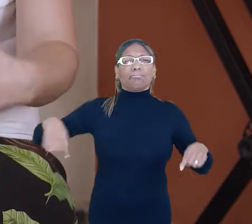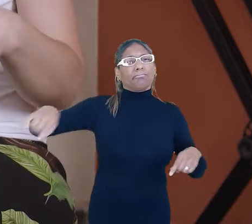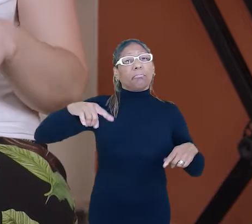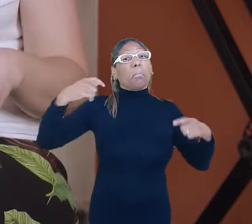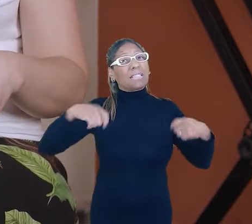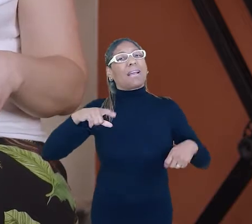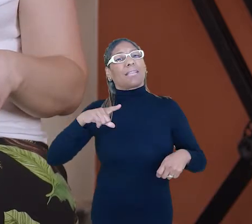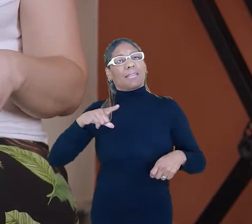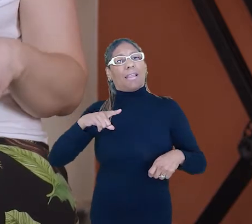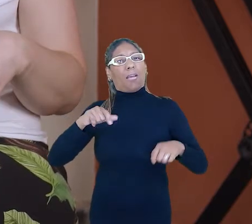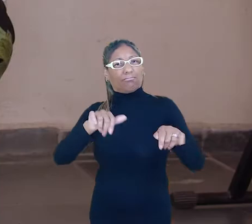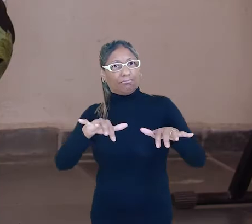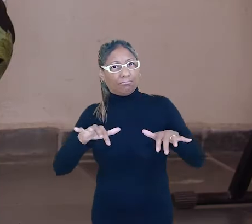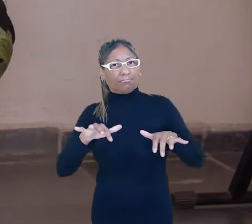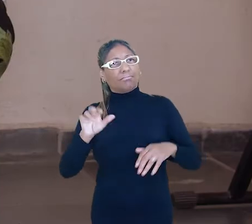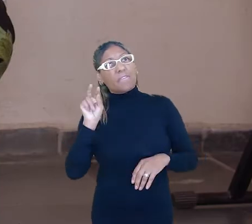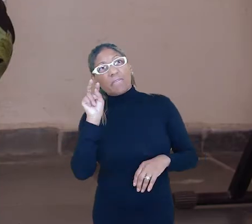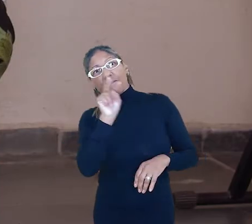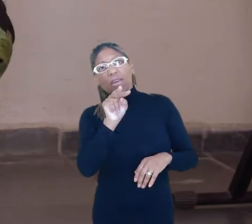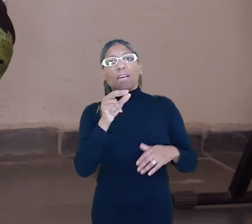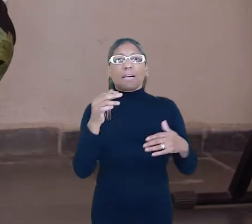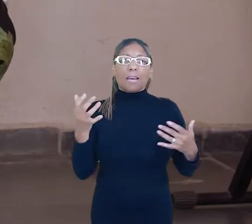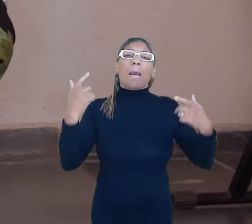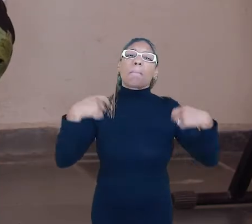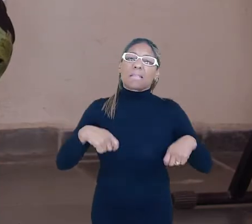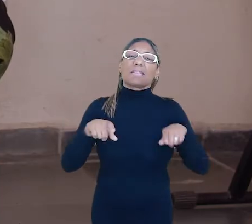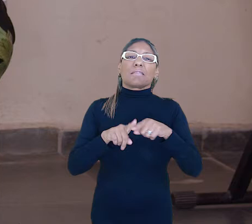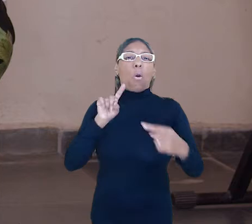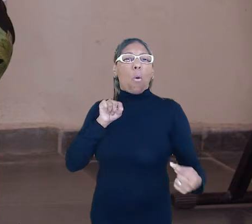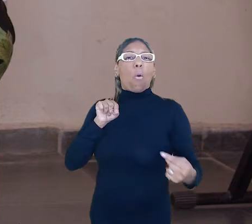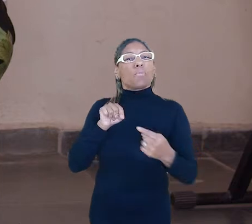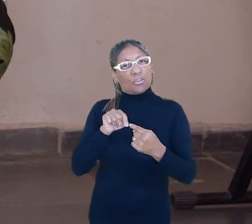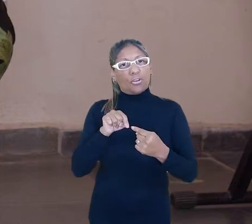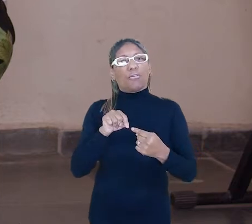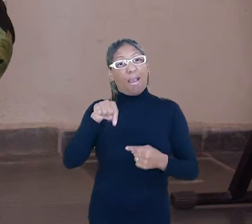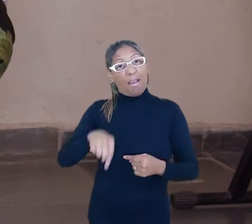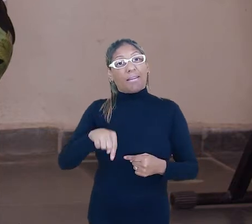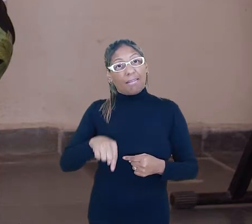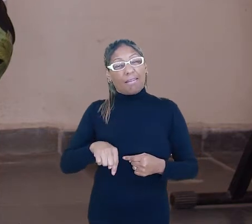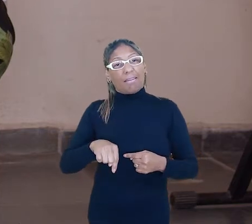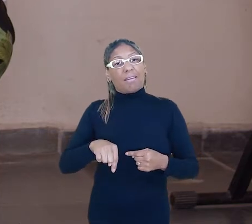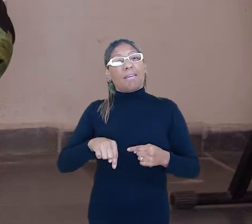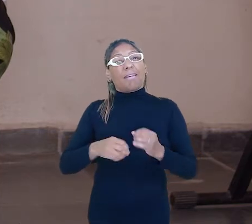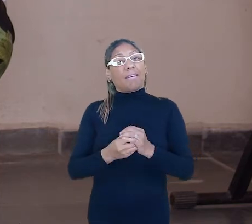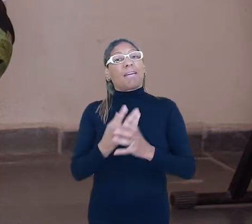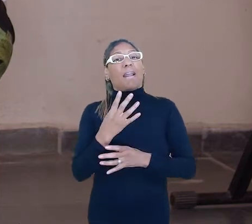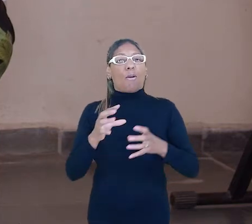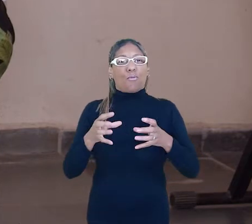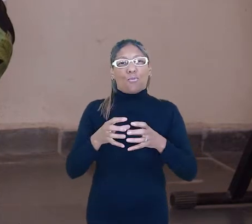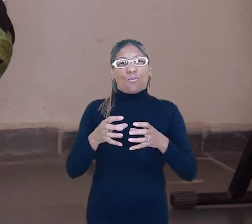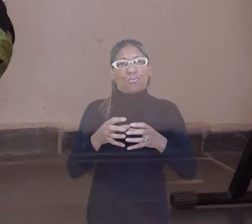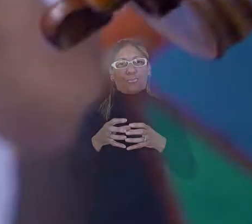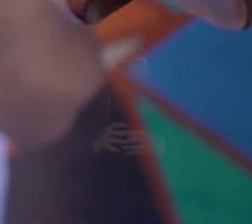ter um público para que prestigie essa orquestra. Então, também é um objetivo da nossa instituição a